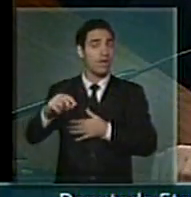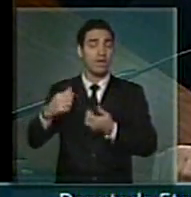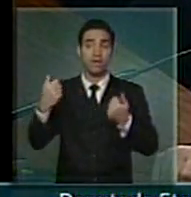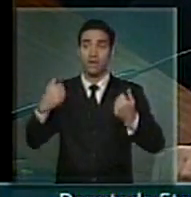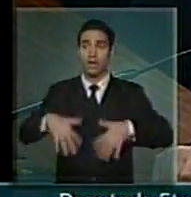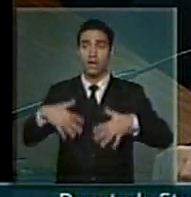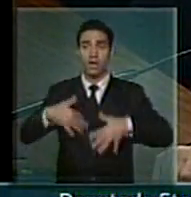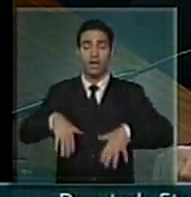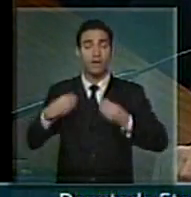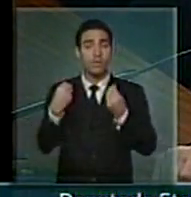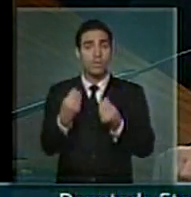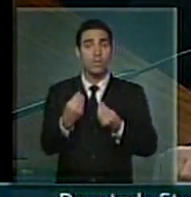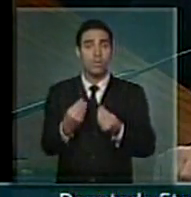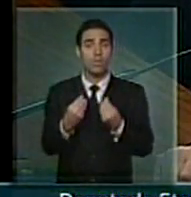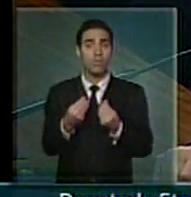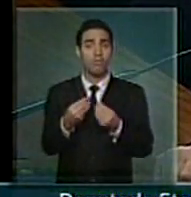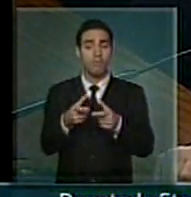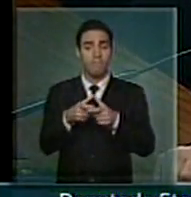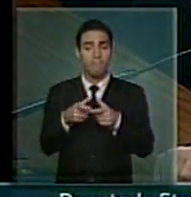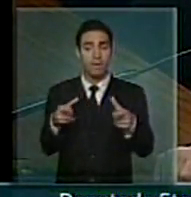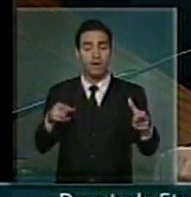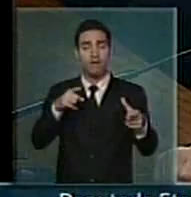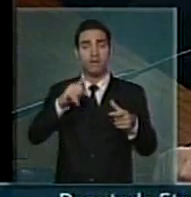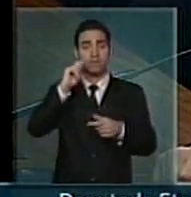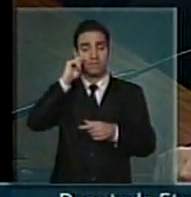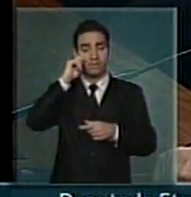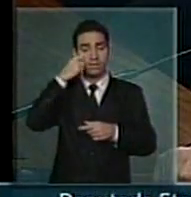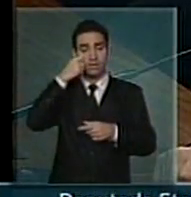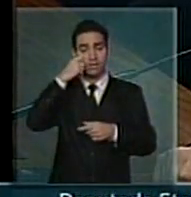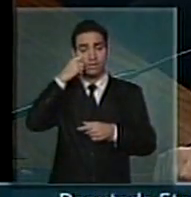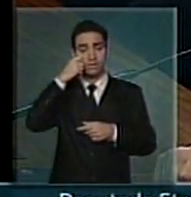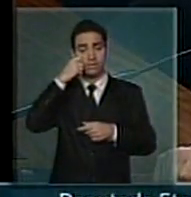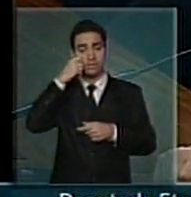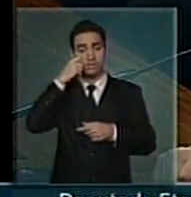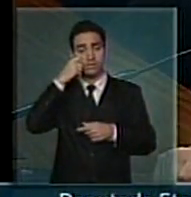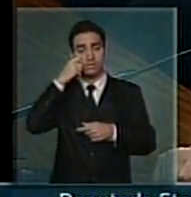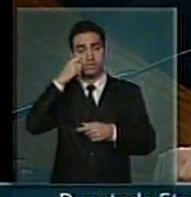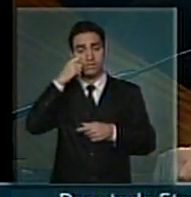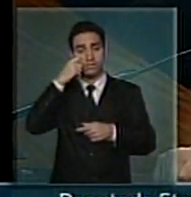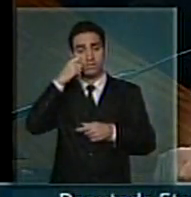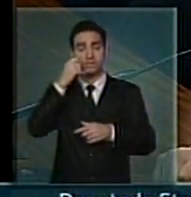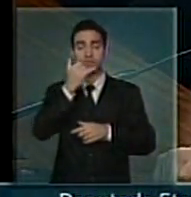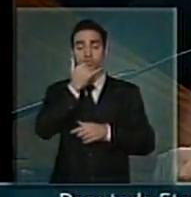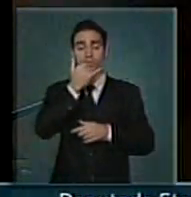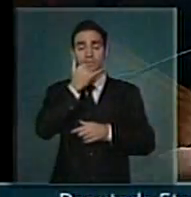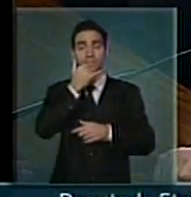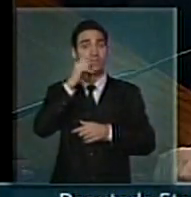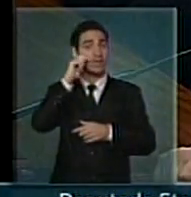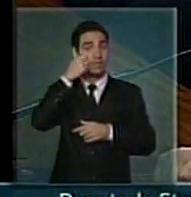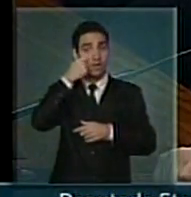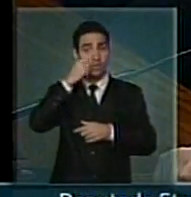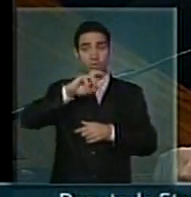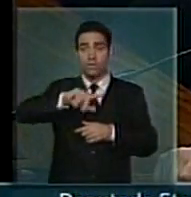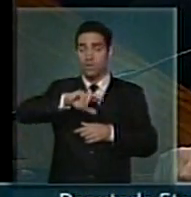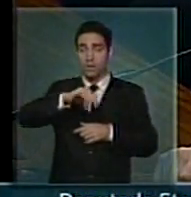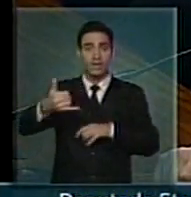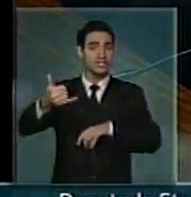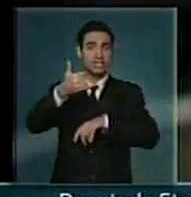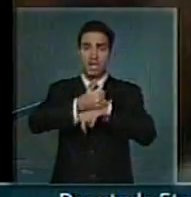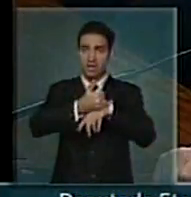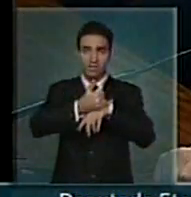impressionante como o negro não faz parte mais nem da chefia do crime